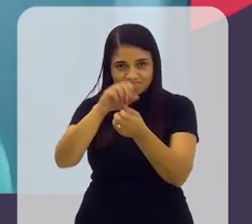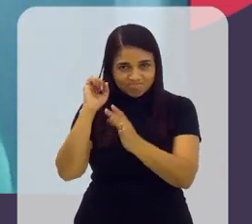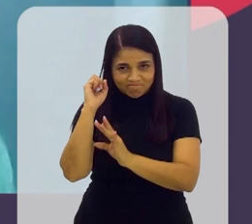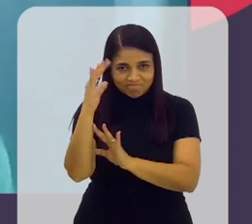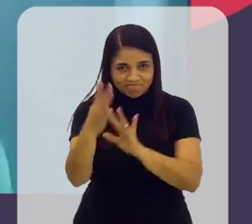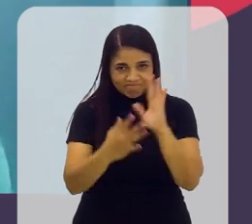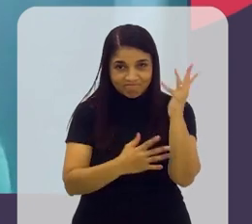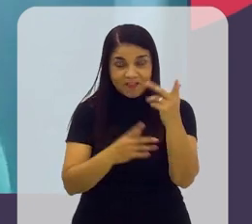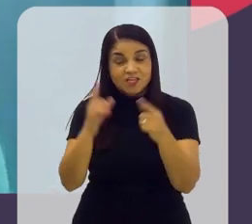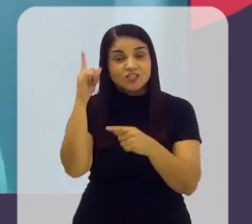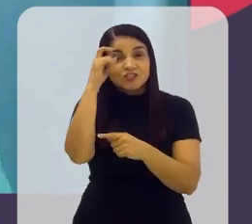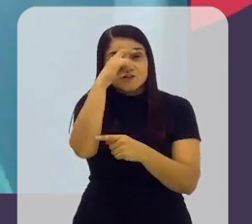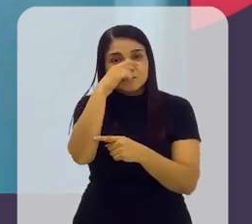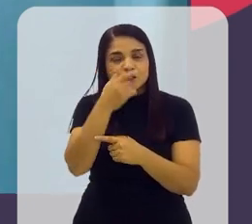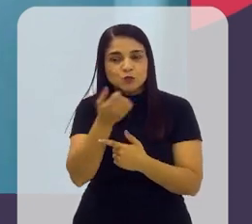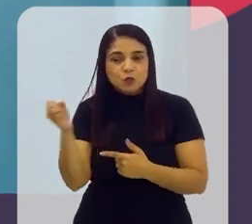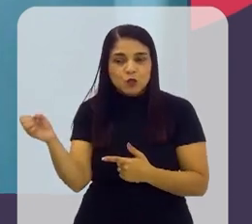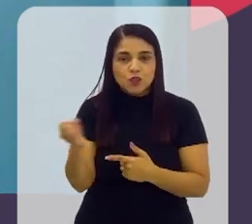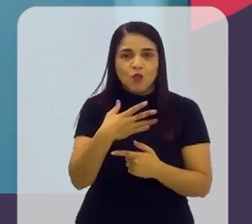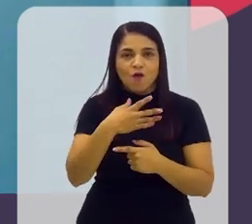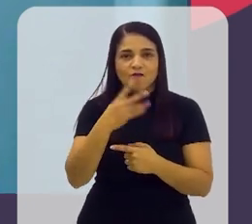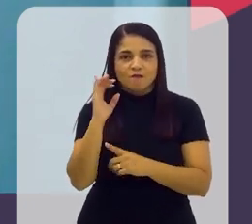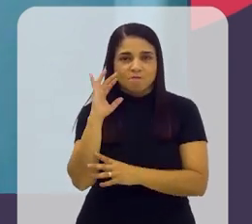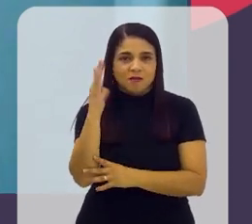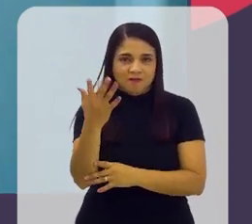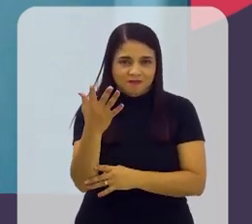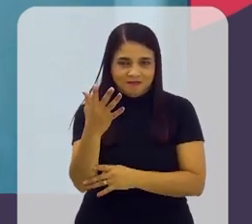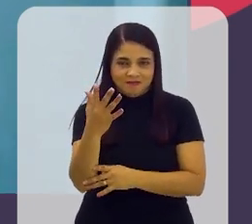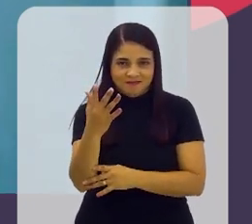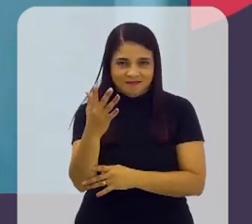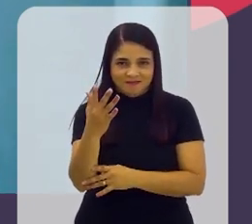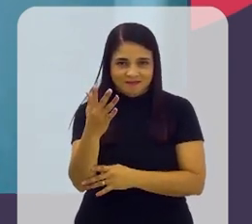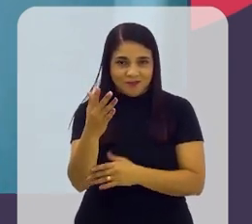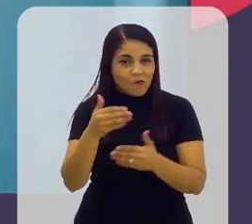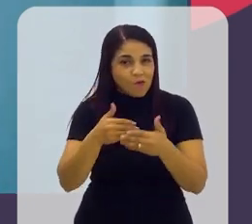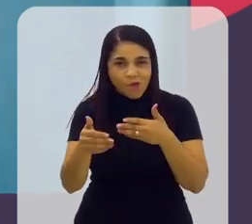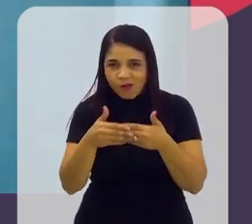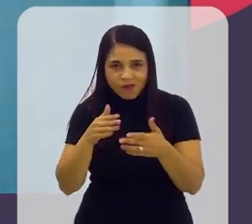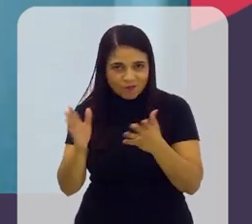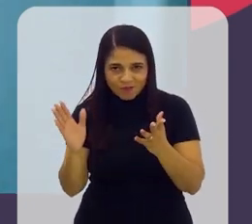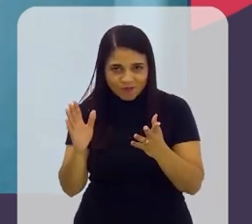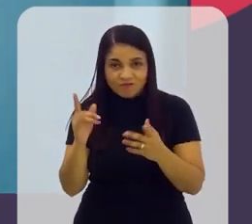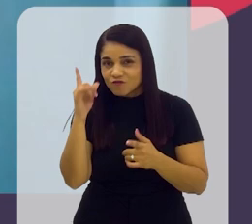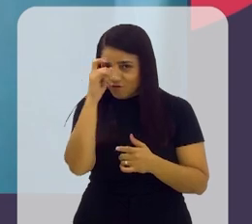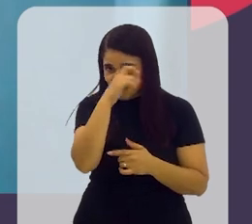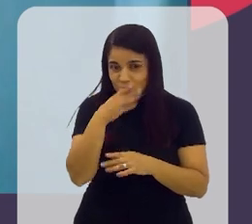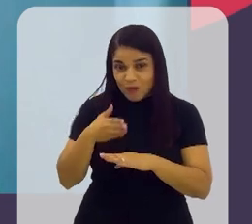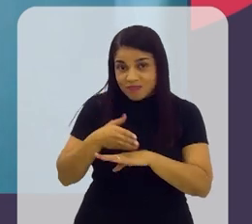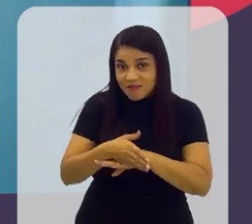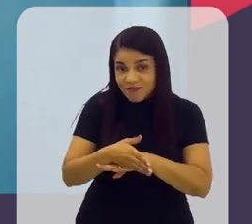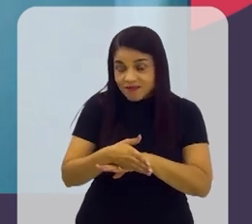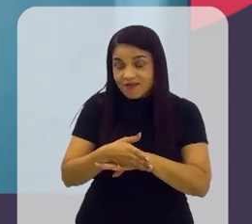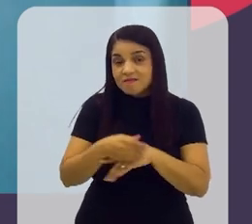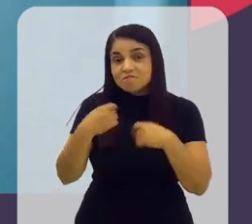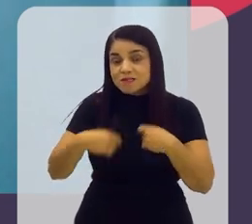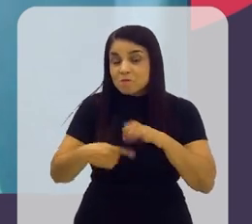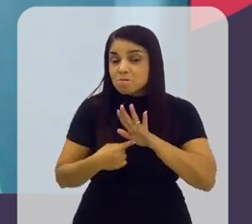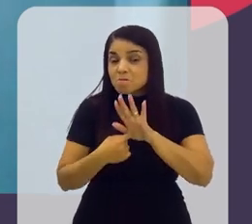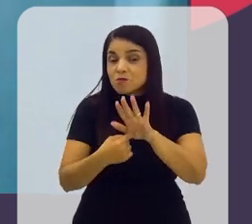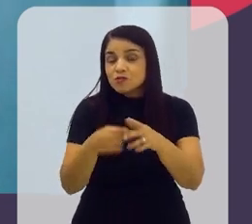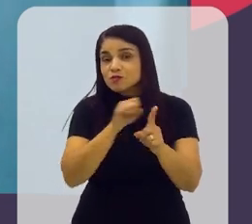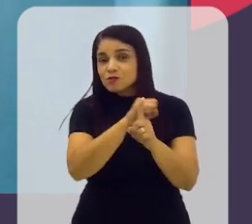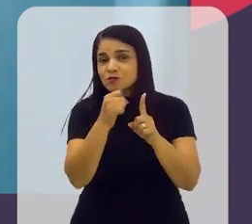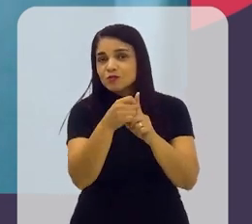é muito mais difícil a entrada de uma espécie invasora ali, qualquer que seja a espécie. Então, é importante que a gente demonstre